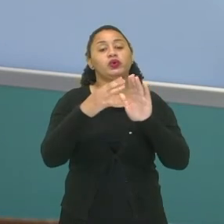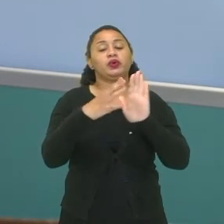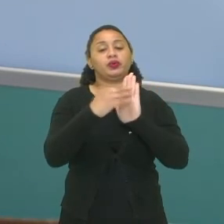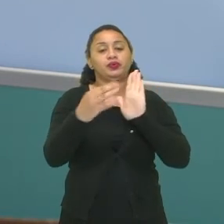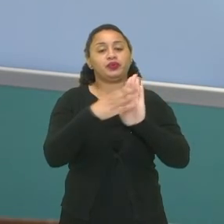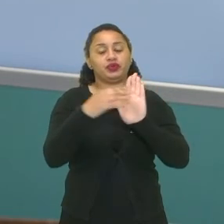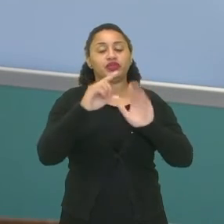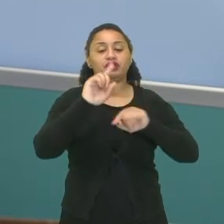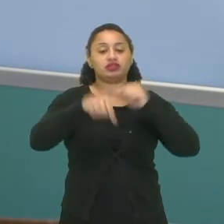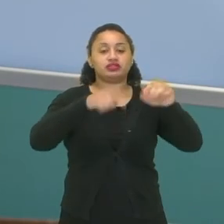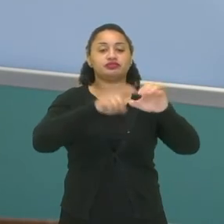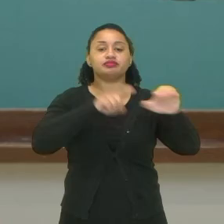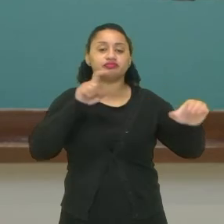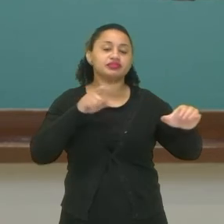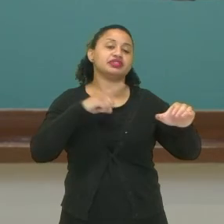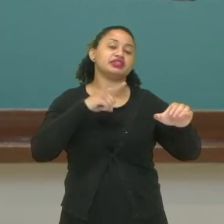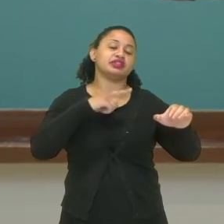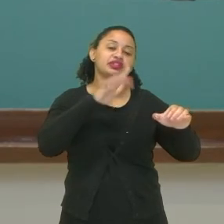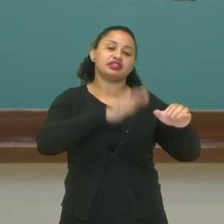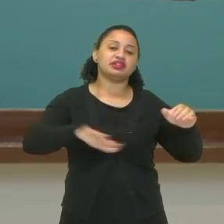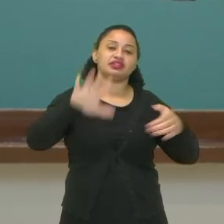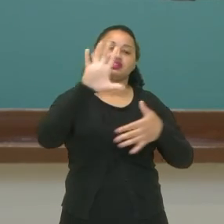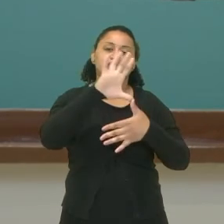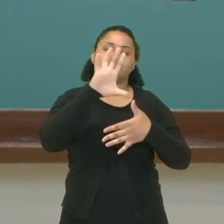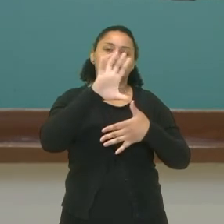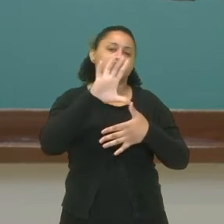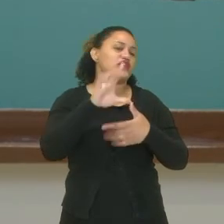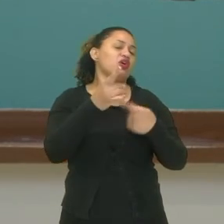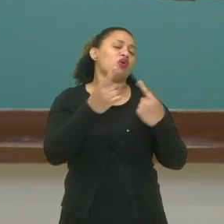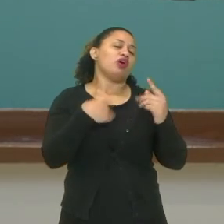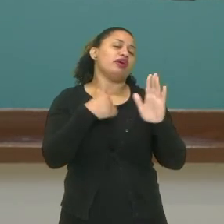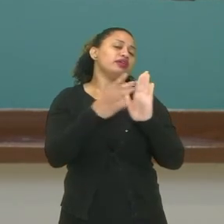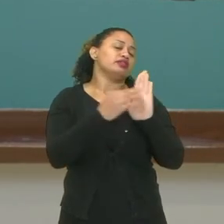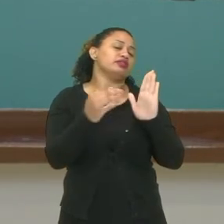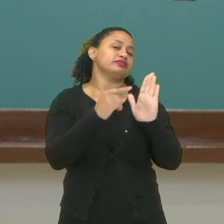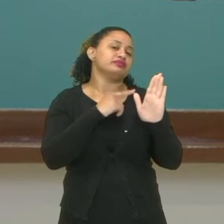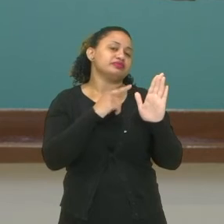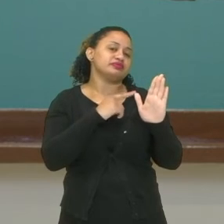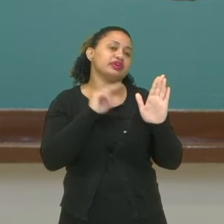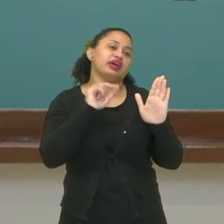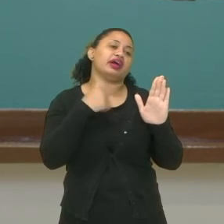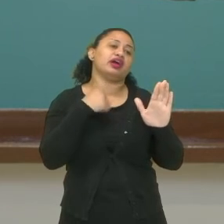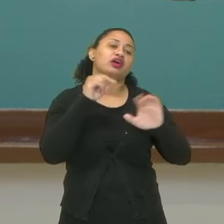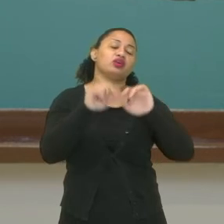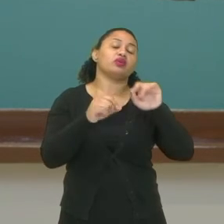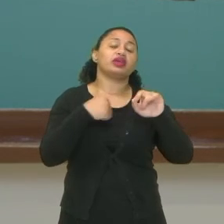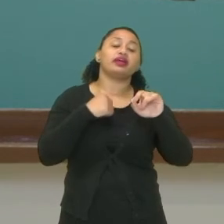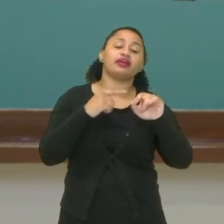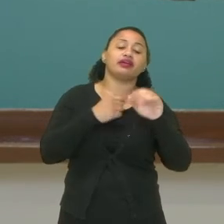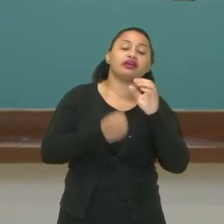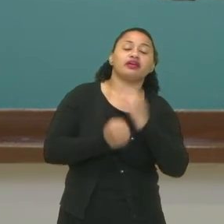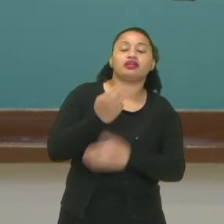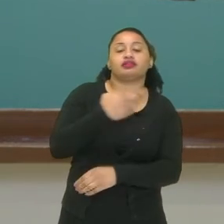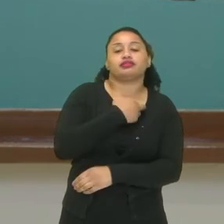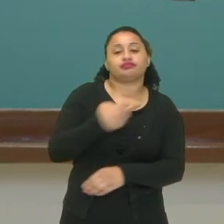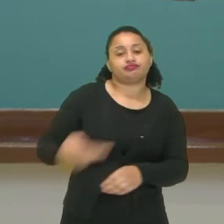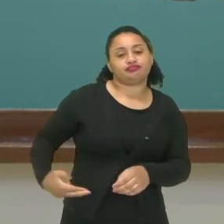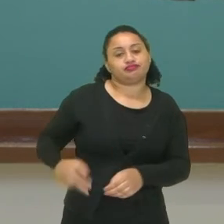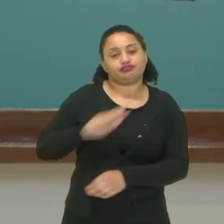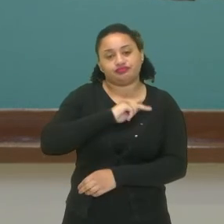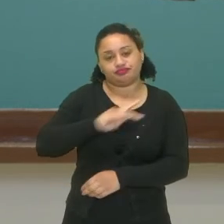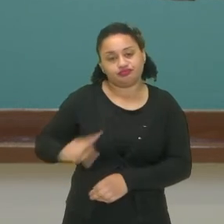pós-independência comum na América. Qual é esse modelo pós-independência comum na América? A adoção de uma república